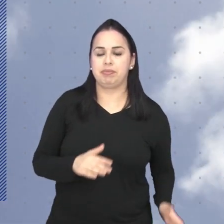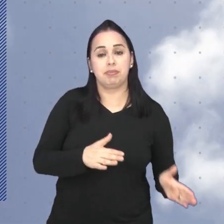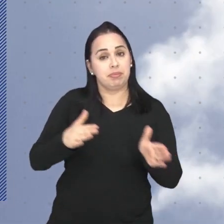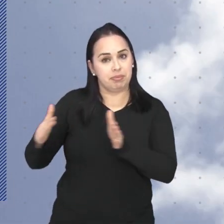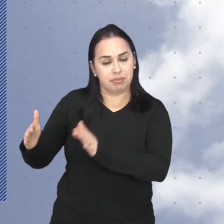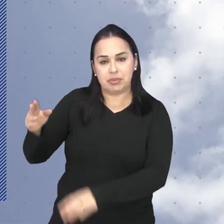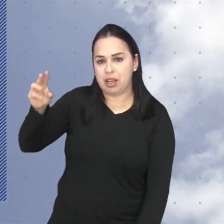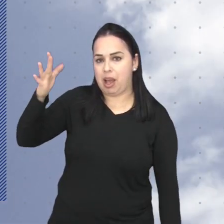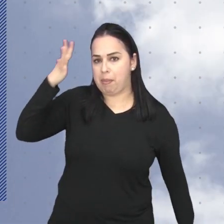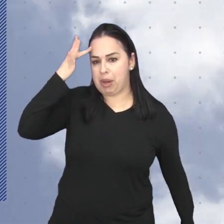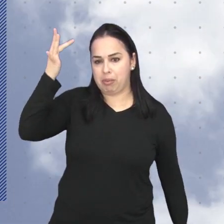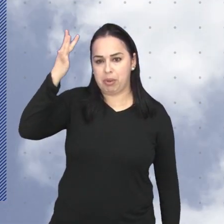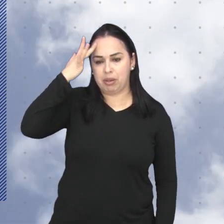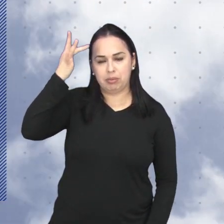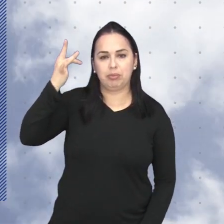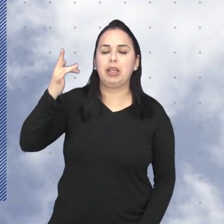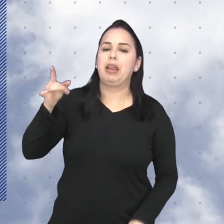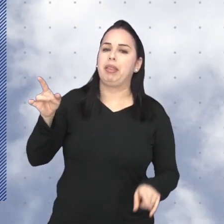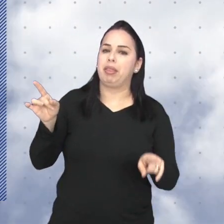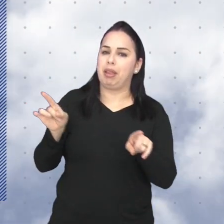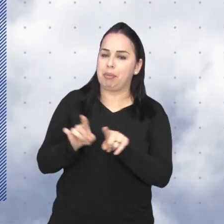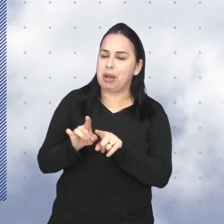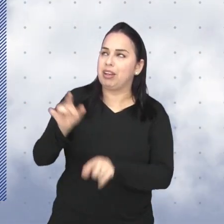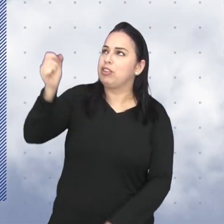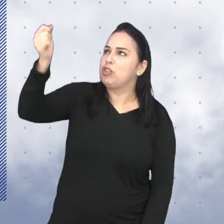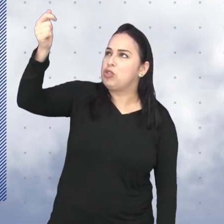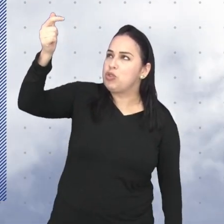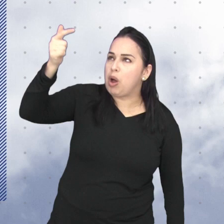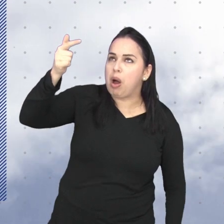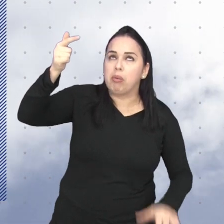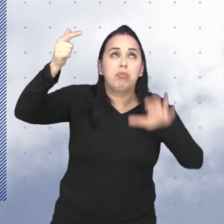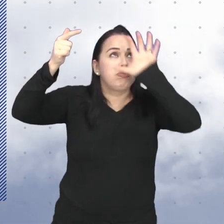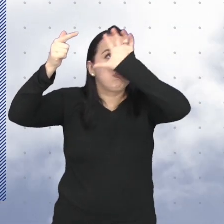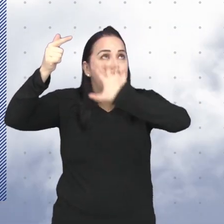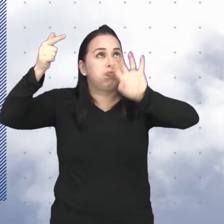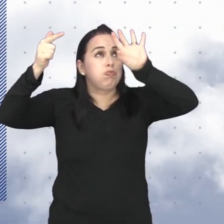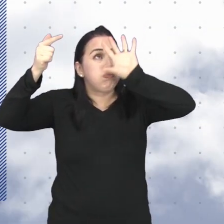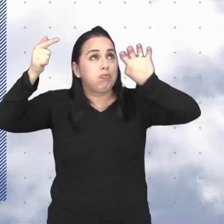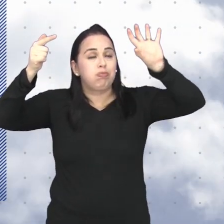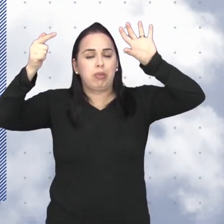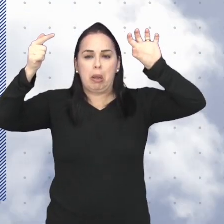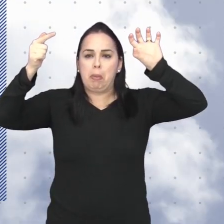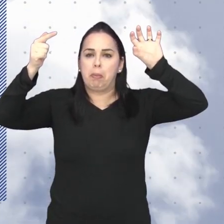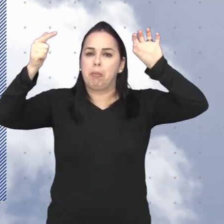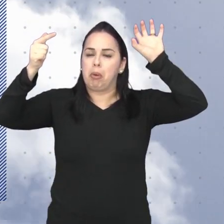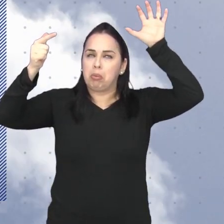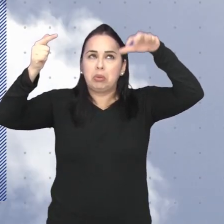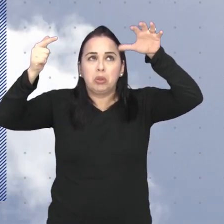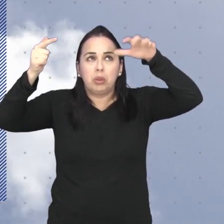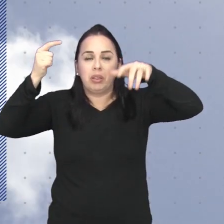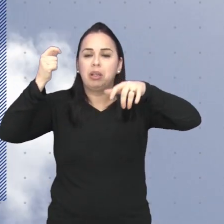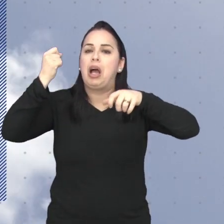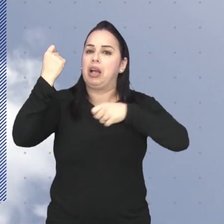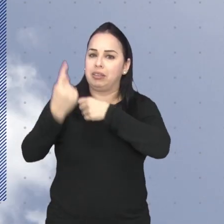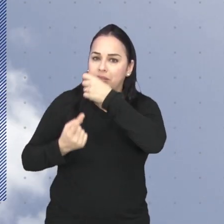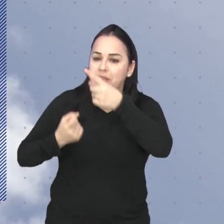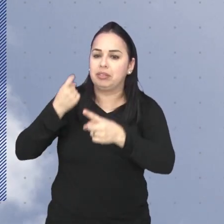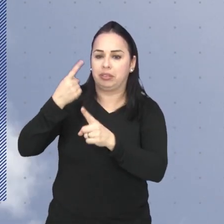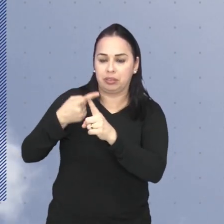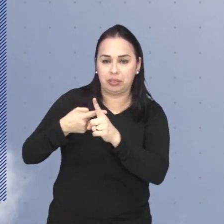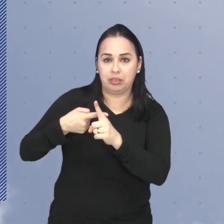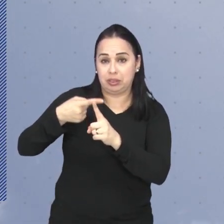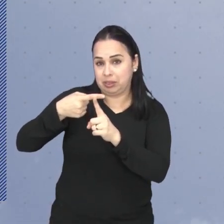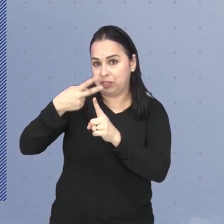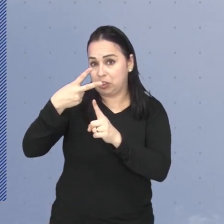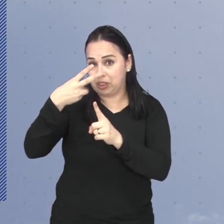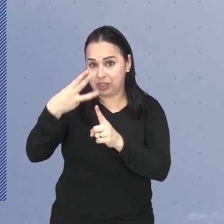mínima de 17. Amanhã, terça-feira, também tem sol, mas as nuvens aparecem e podem trazer pancadas de chuva ao fim da